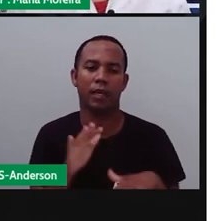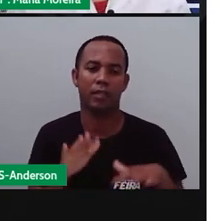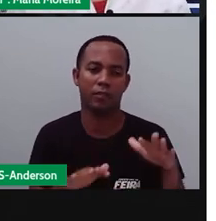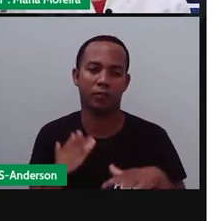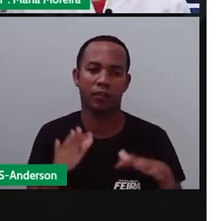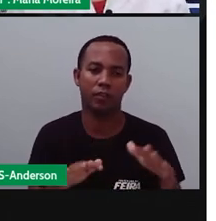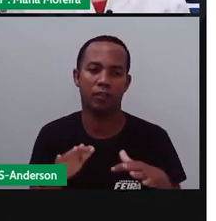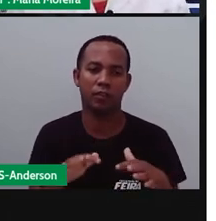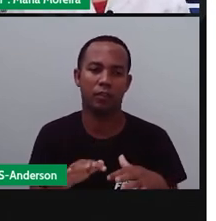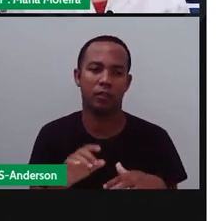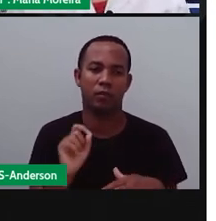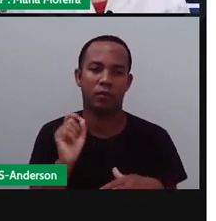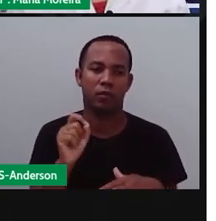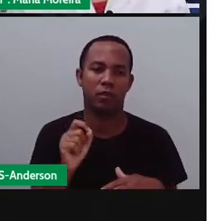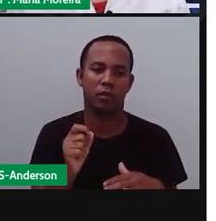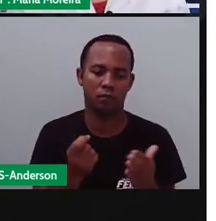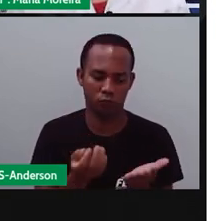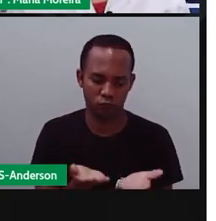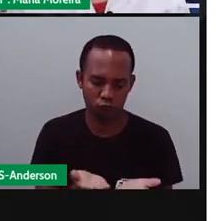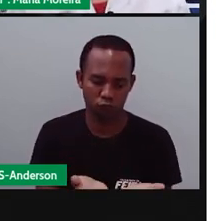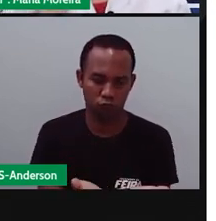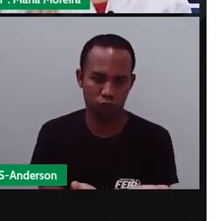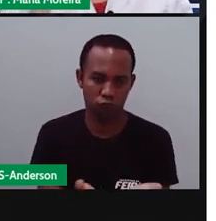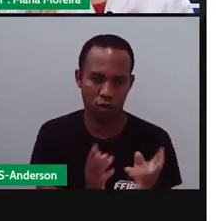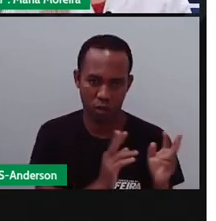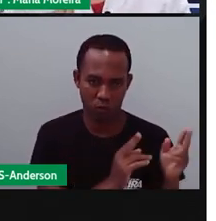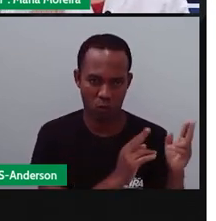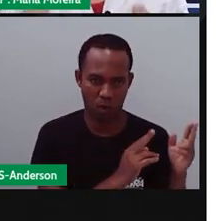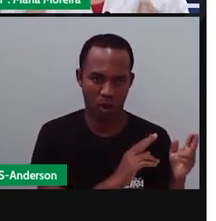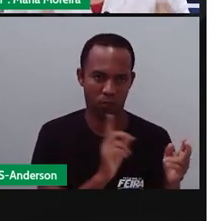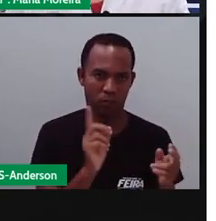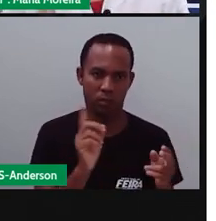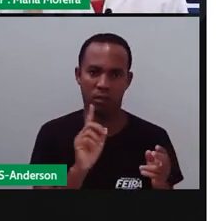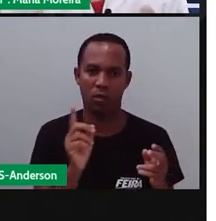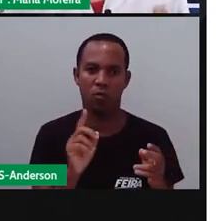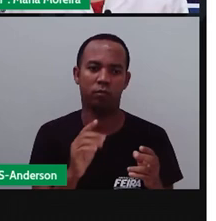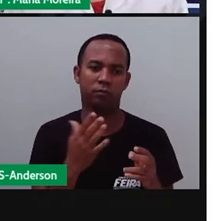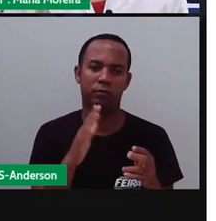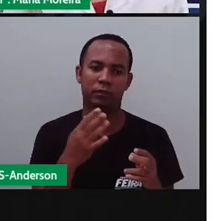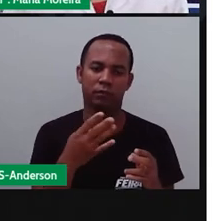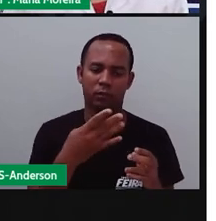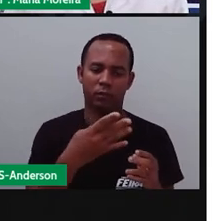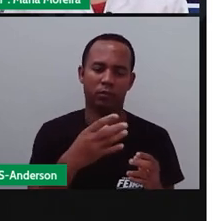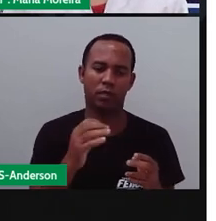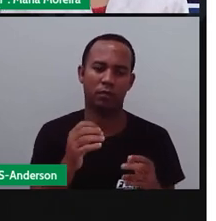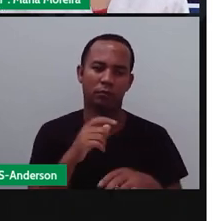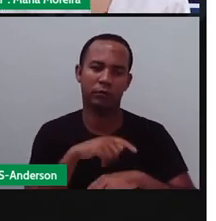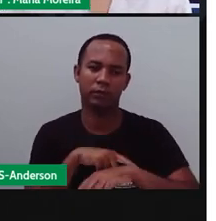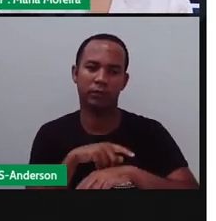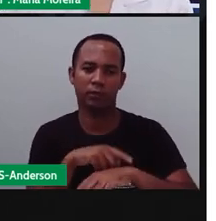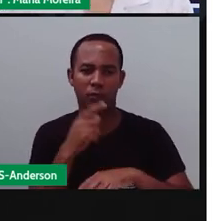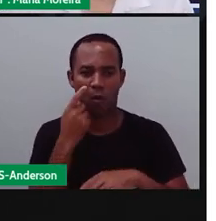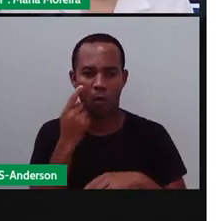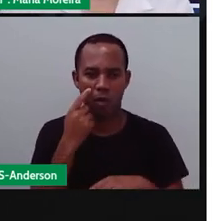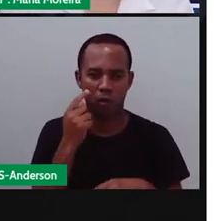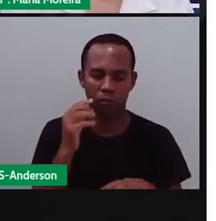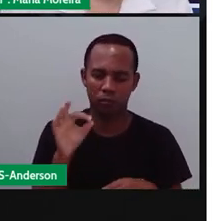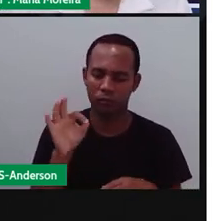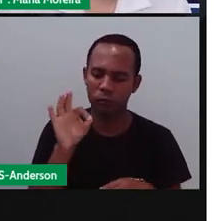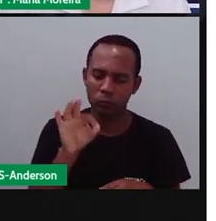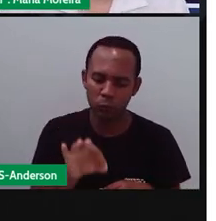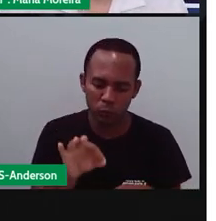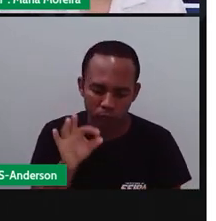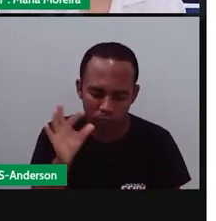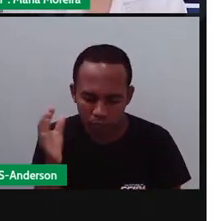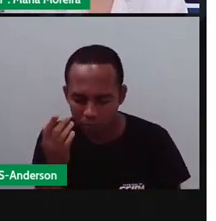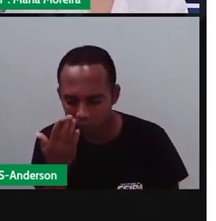minha casa não é igual ao forno da casa de Anderson. Então, isso aí precisa de o quê? De tempo. E você tem que ir lá. Deu 40